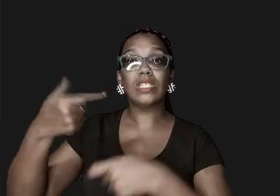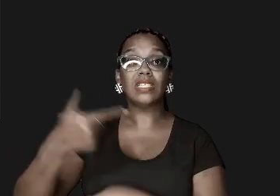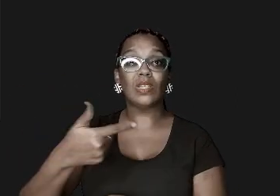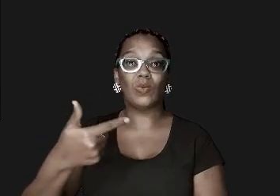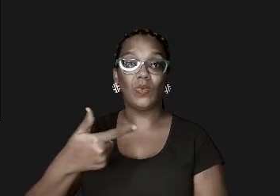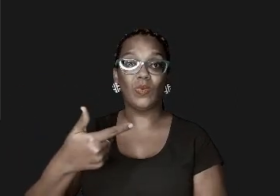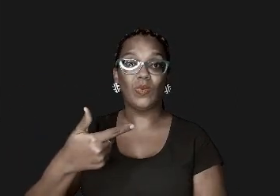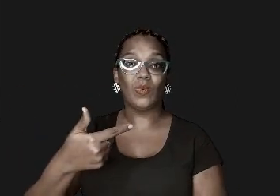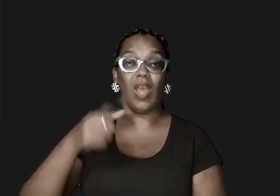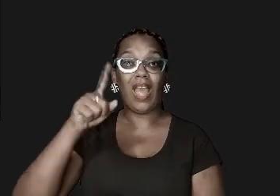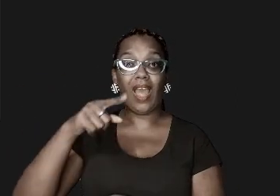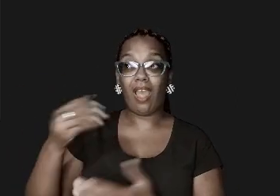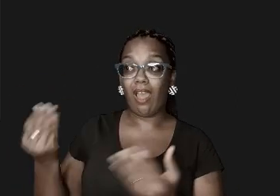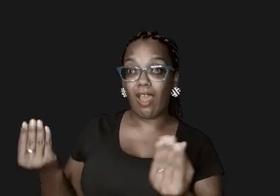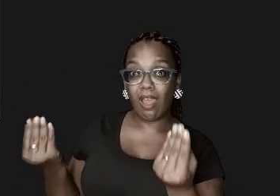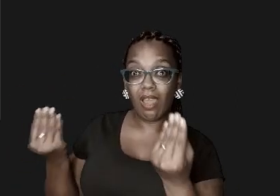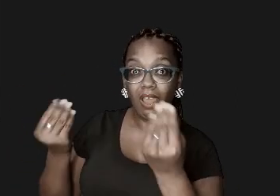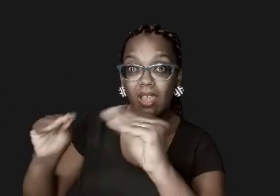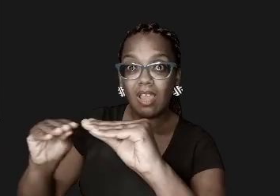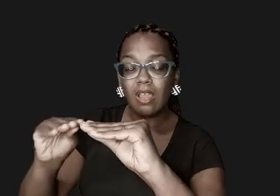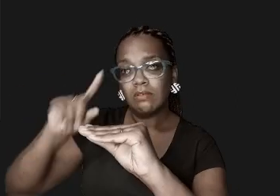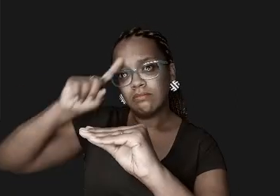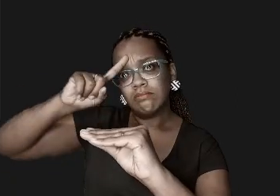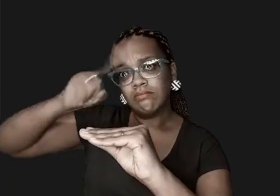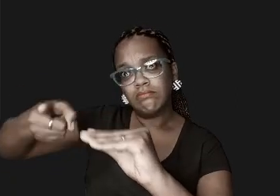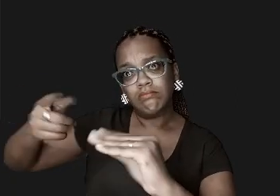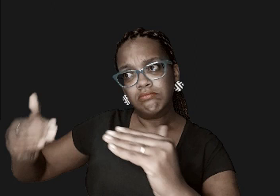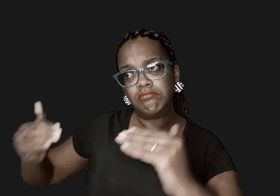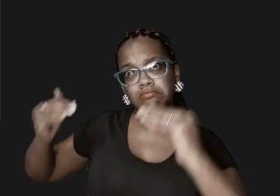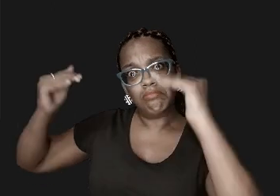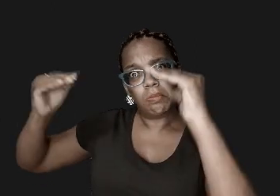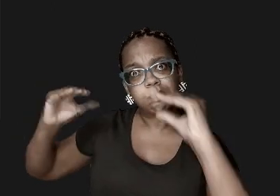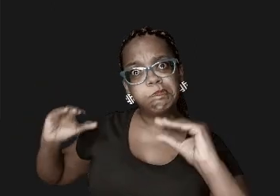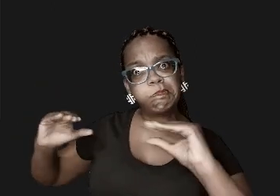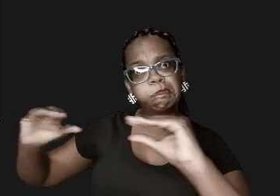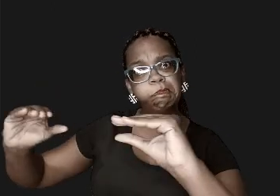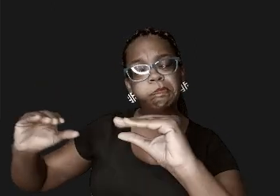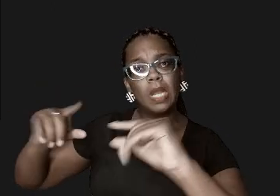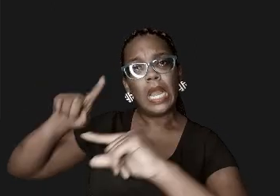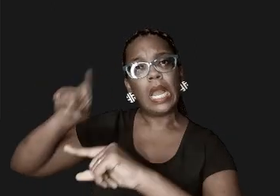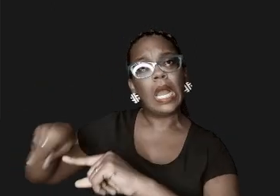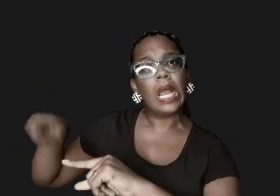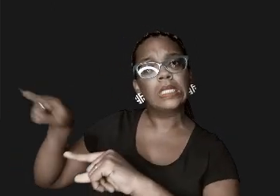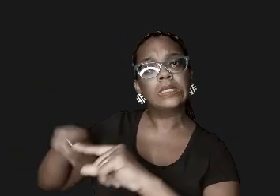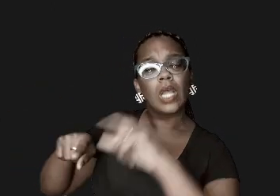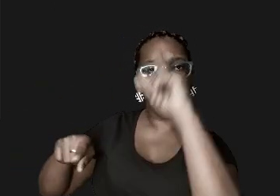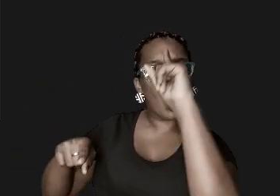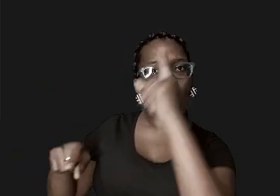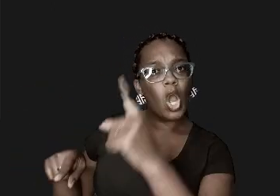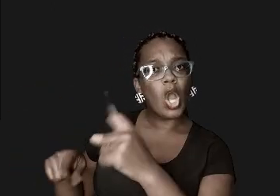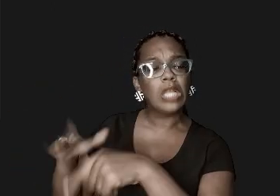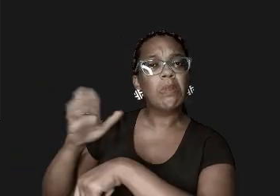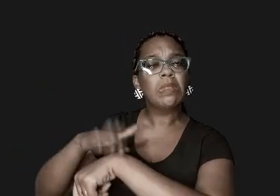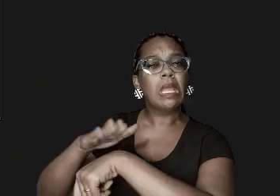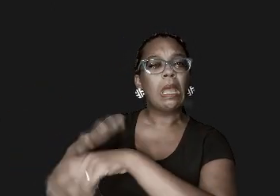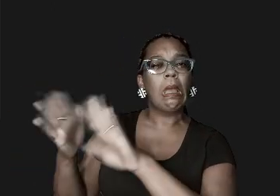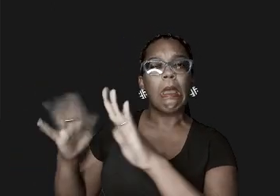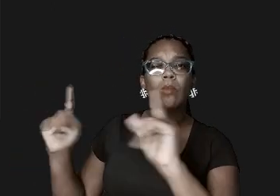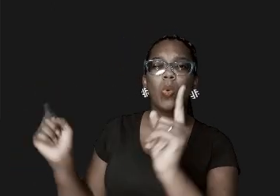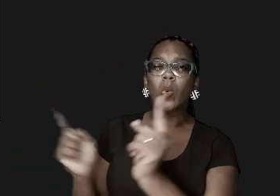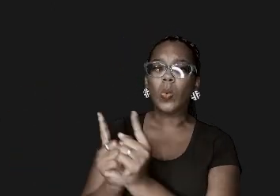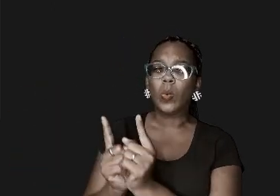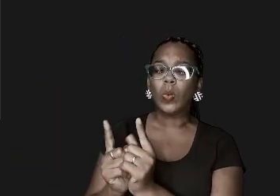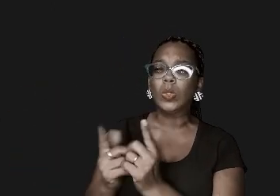é realizado a partir dos próprios Negócios em mercados secundário é a inserção de uma ordem